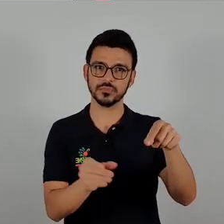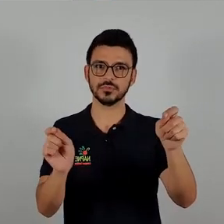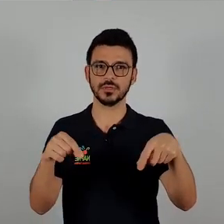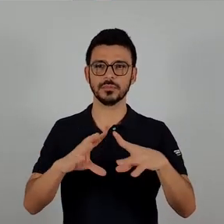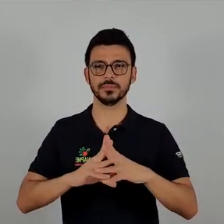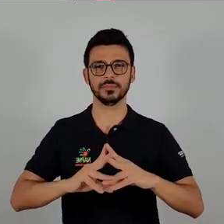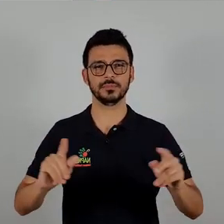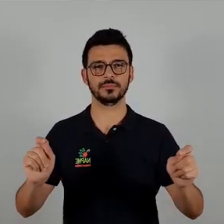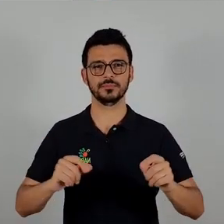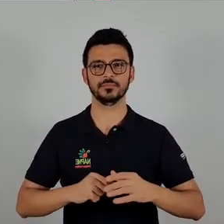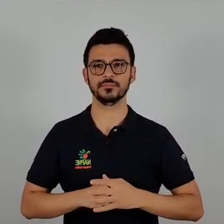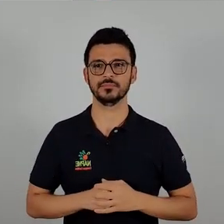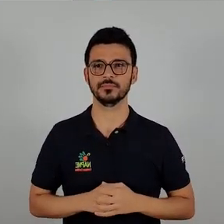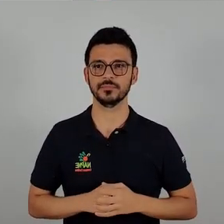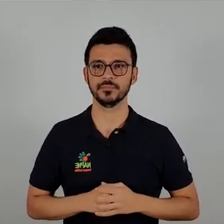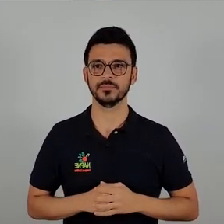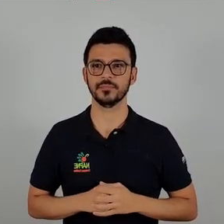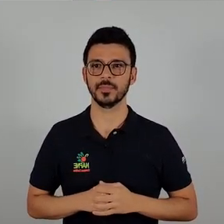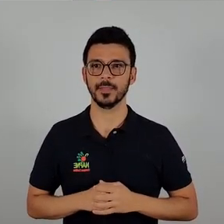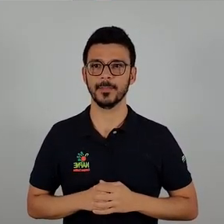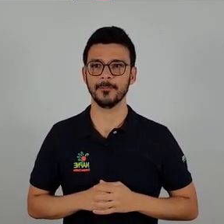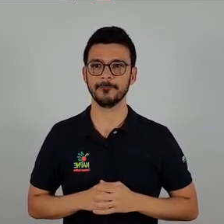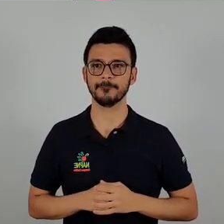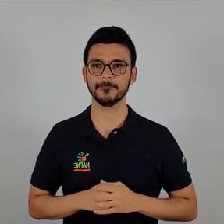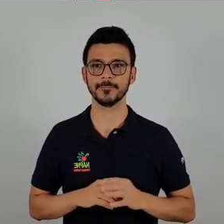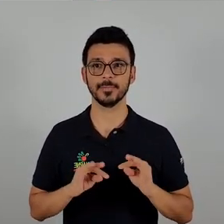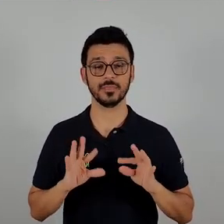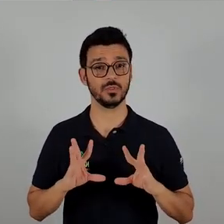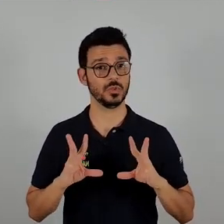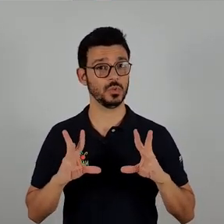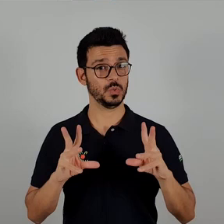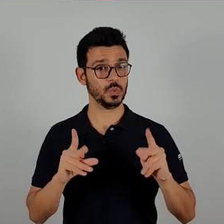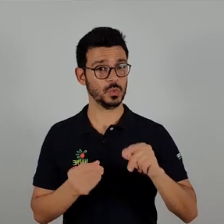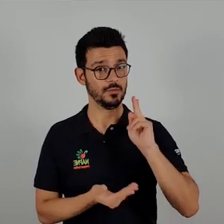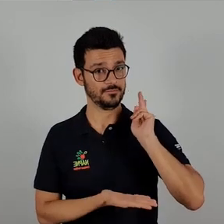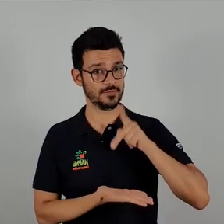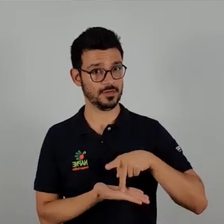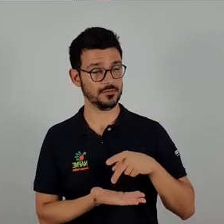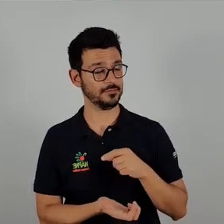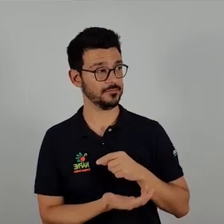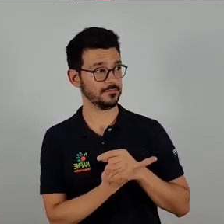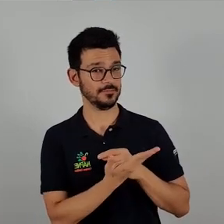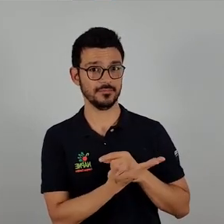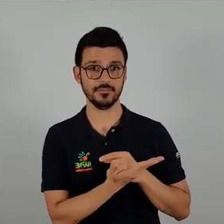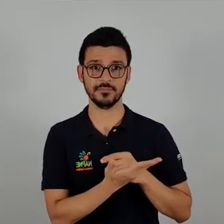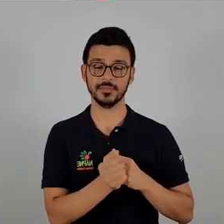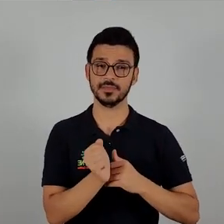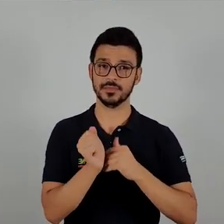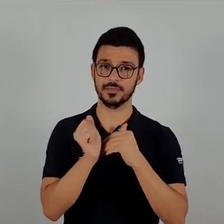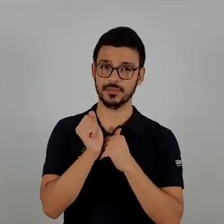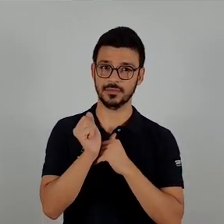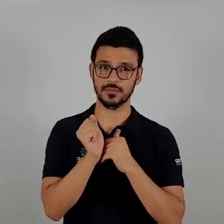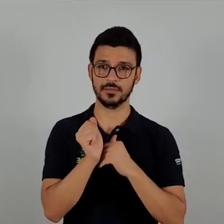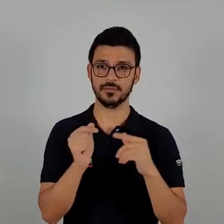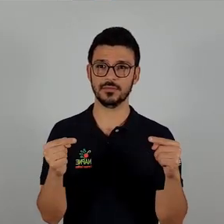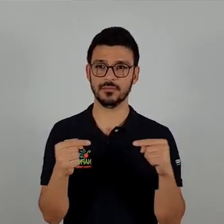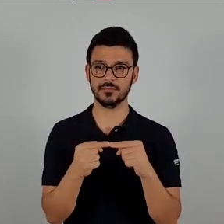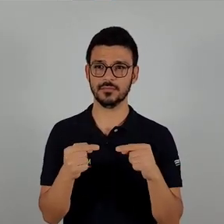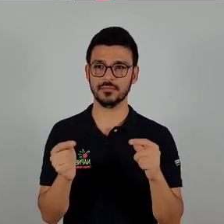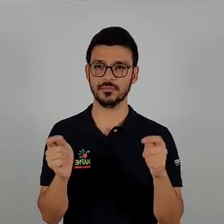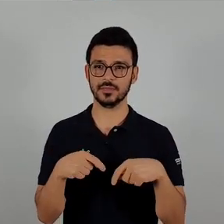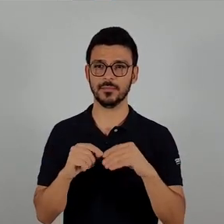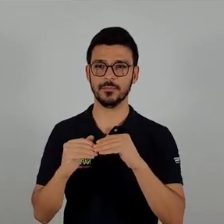Elemento fogo, com o coração, intestino delgado, alegria e euforia. A terra, né? Com o estômago, baço e